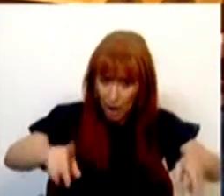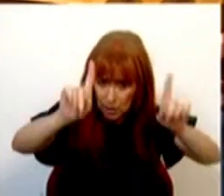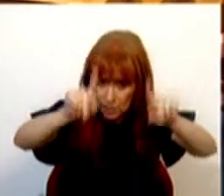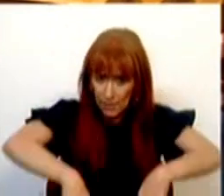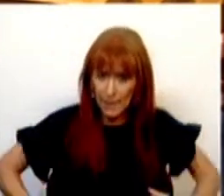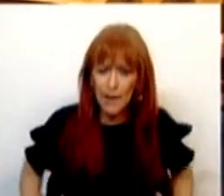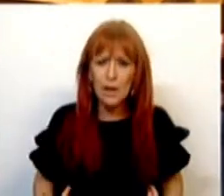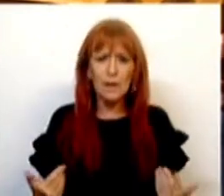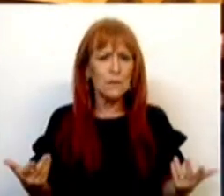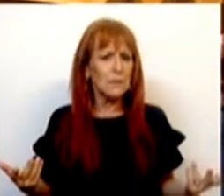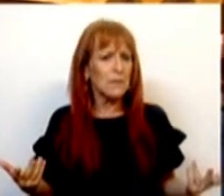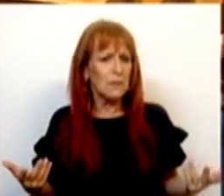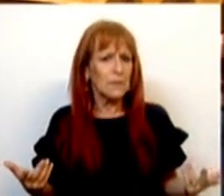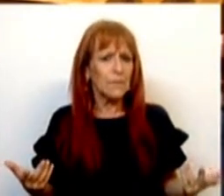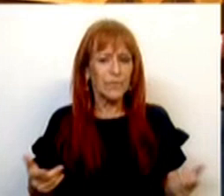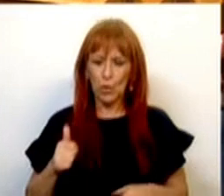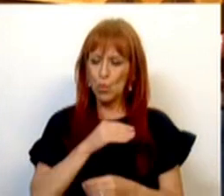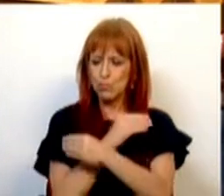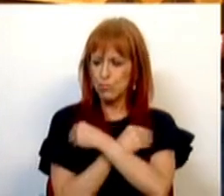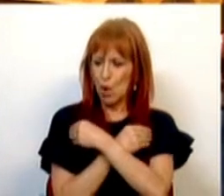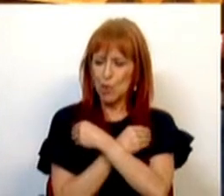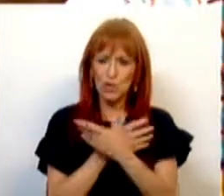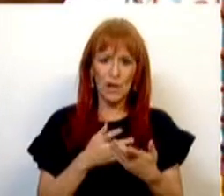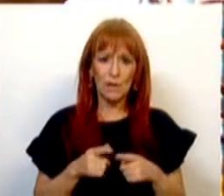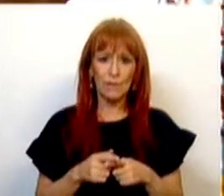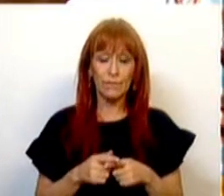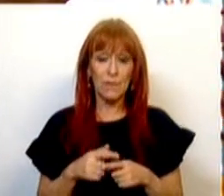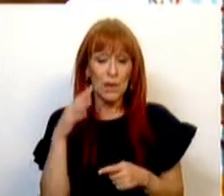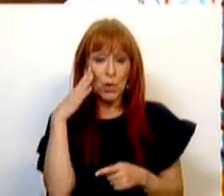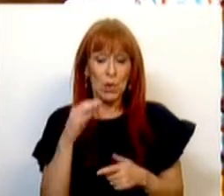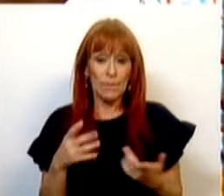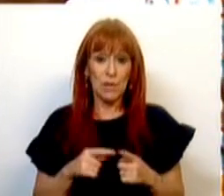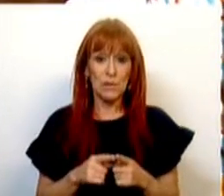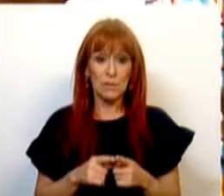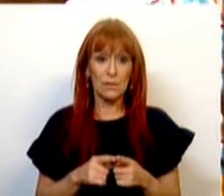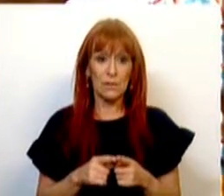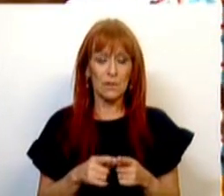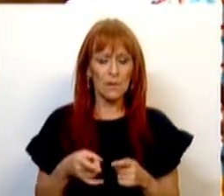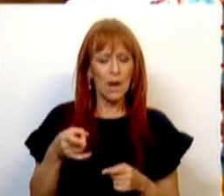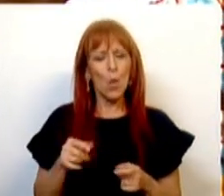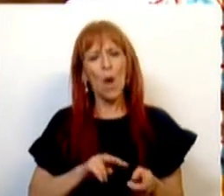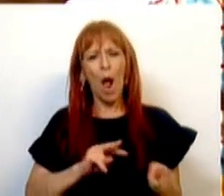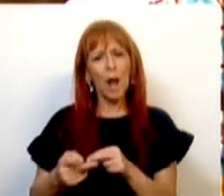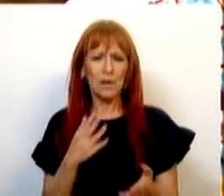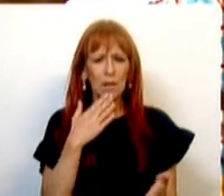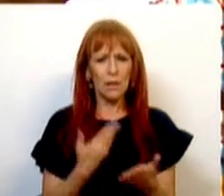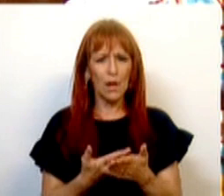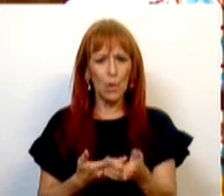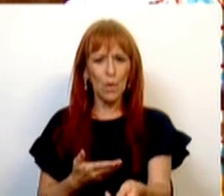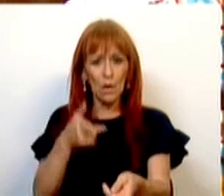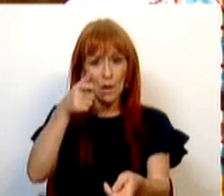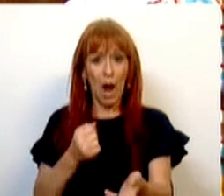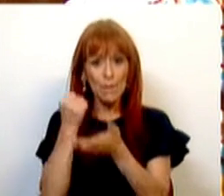mas também as autarquias, e aliás, o Bloco de Esquerda, que naturalmente corporizou aqui uma alternativa